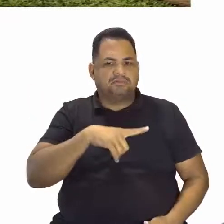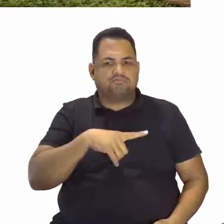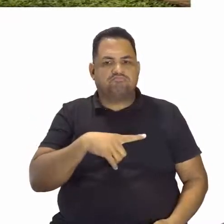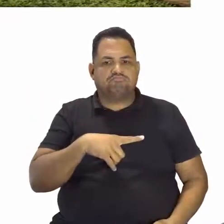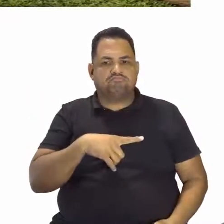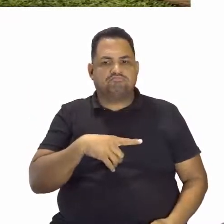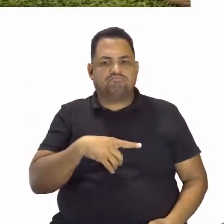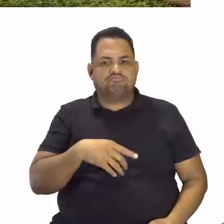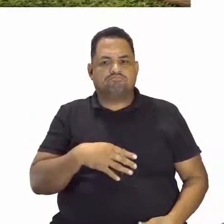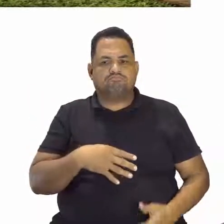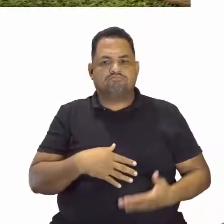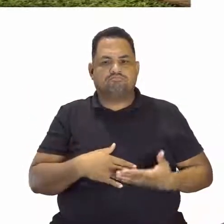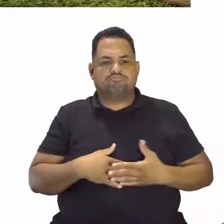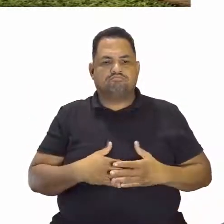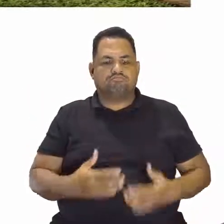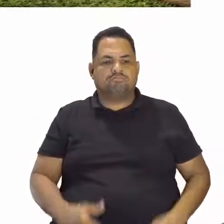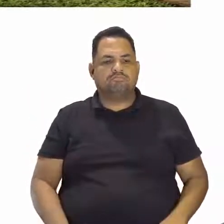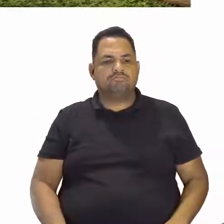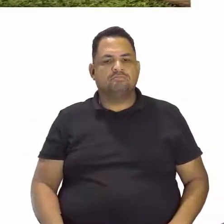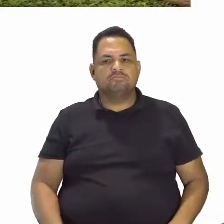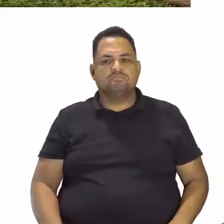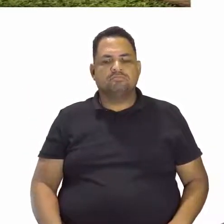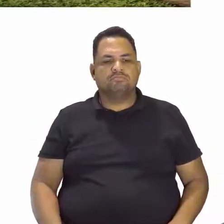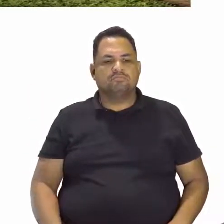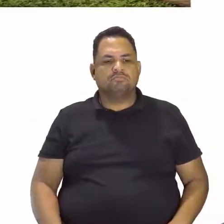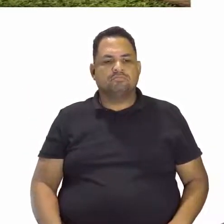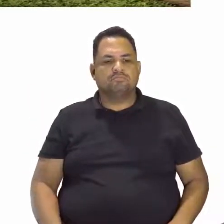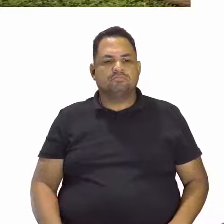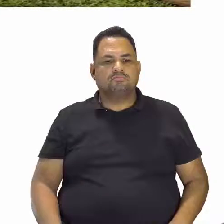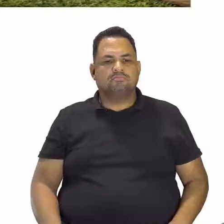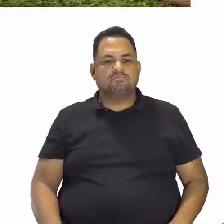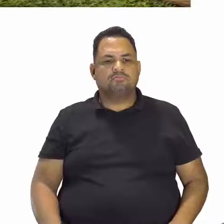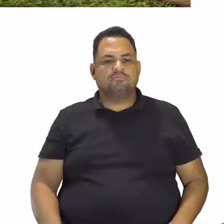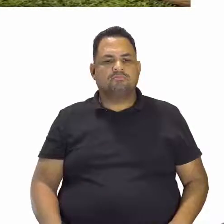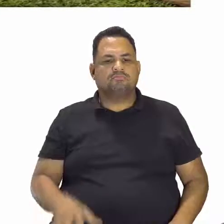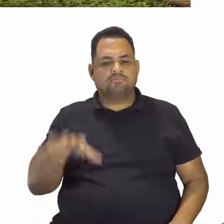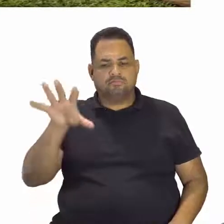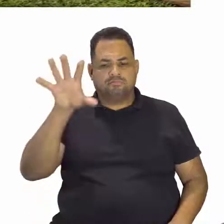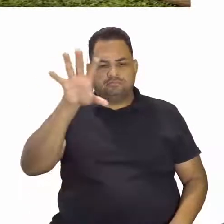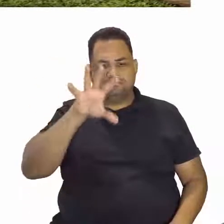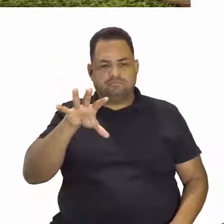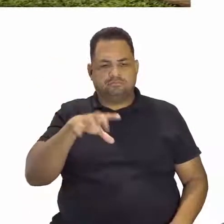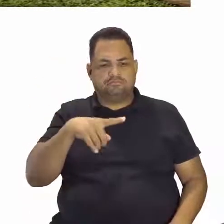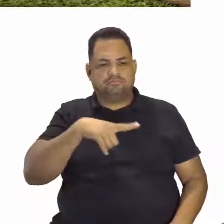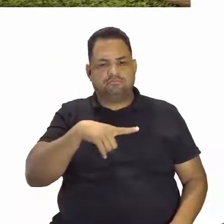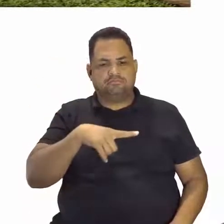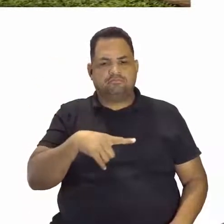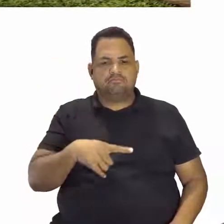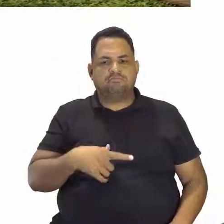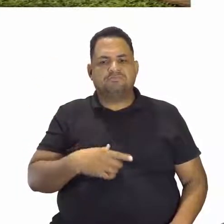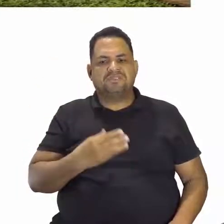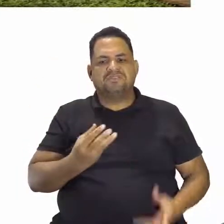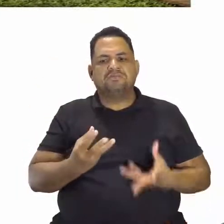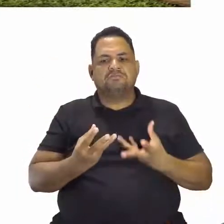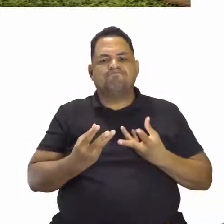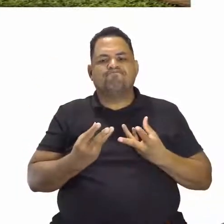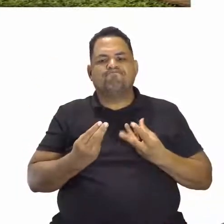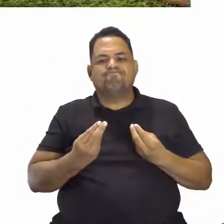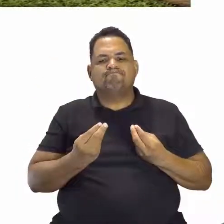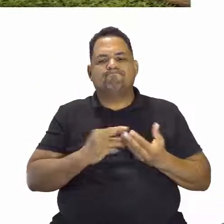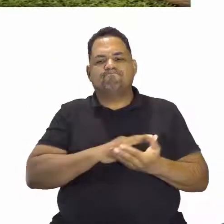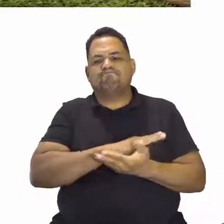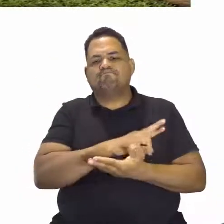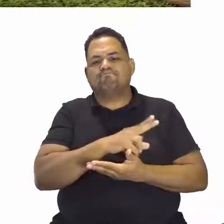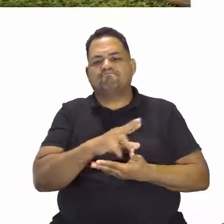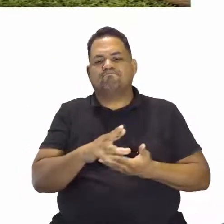aqui são alguns problemas, e é uma região extremamente rica, né, gente? Mas